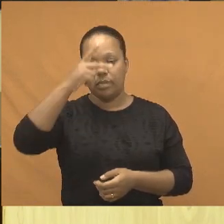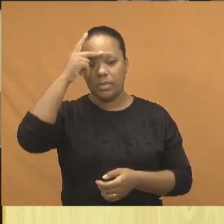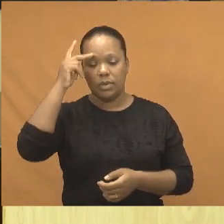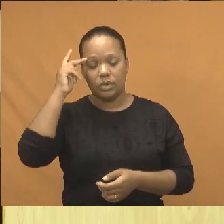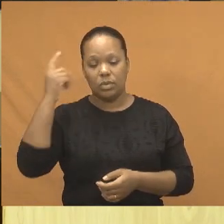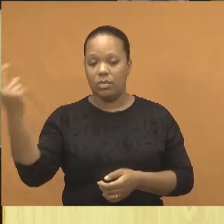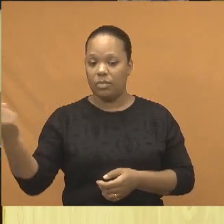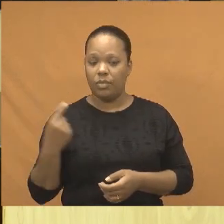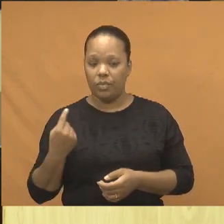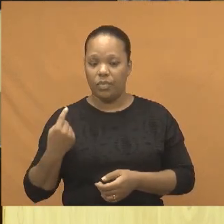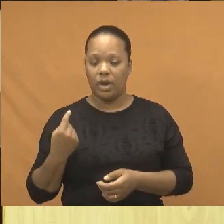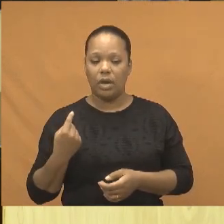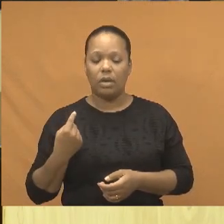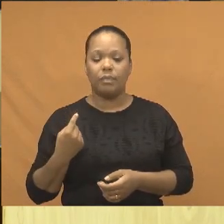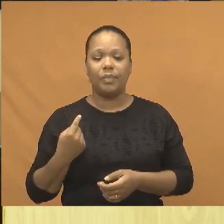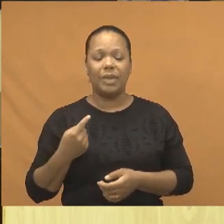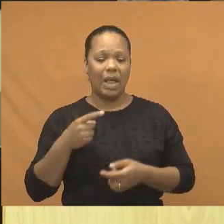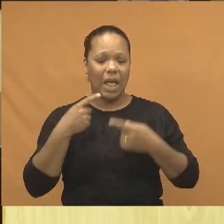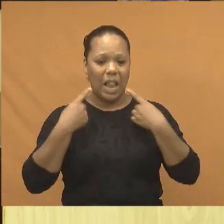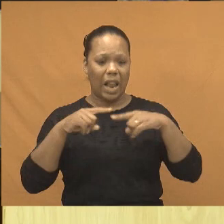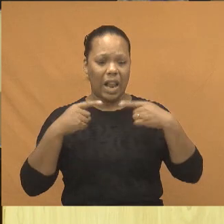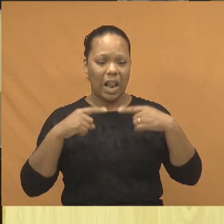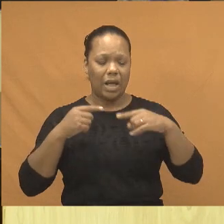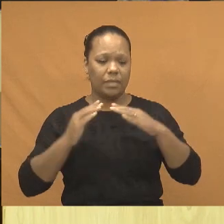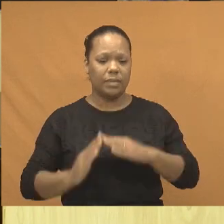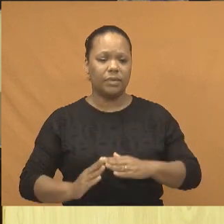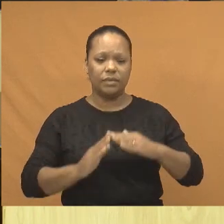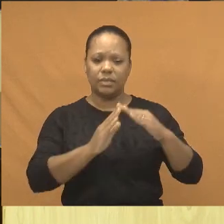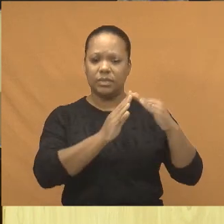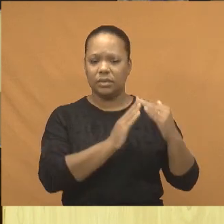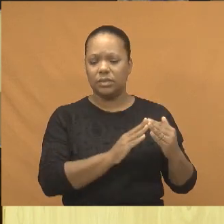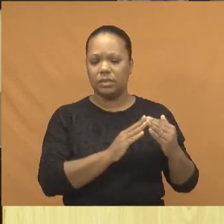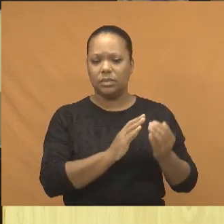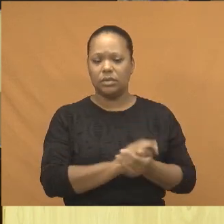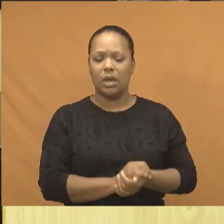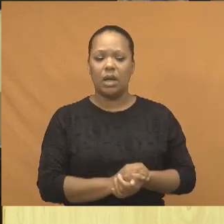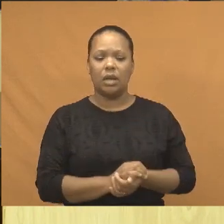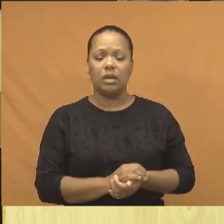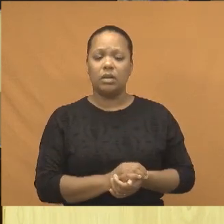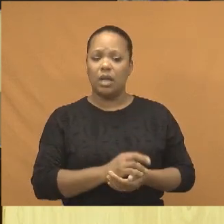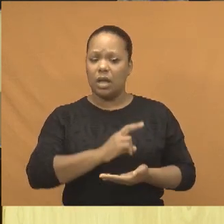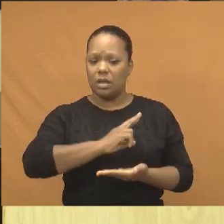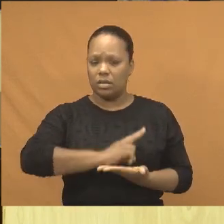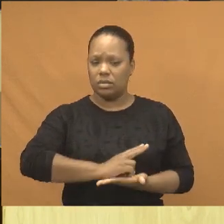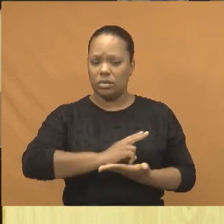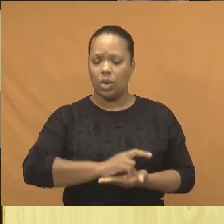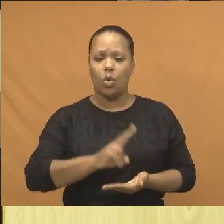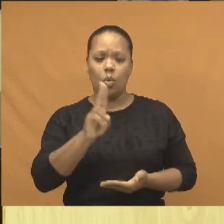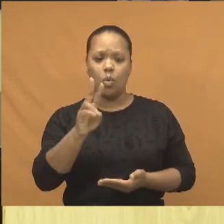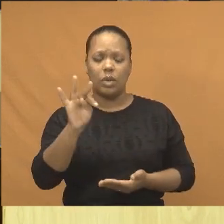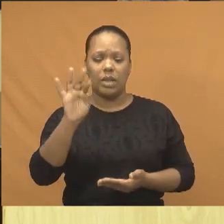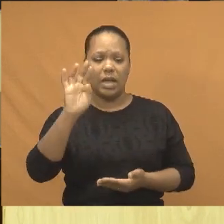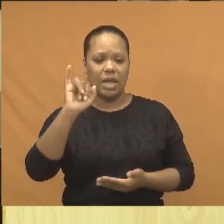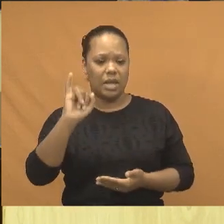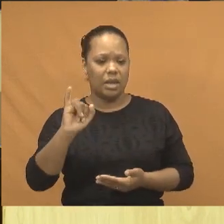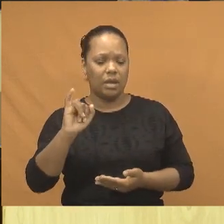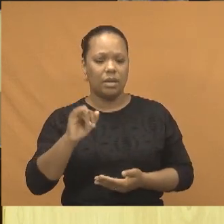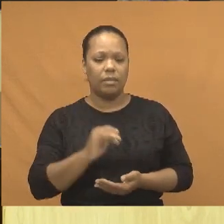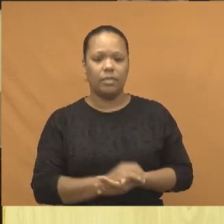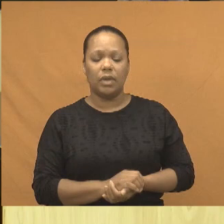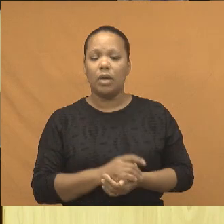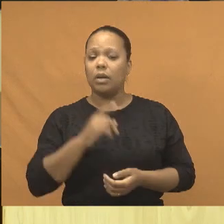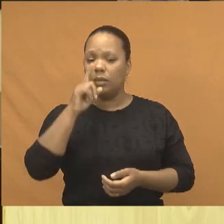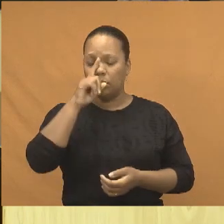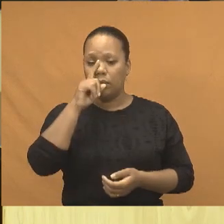referida rua, relatando que tem vizinho ao referido local, que se encontra internado na UTI do Hospital Policlin, com suspeita